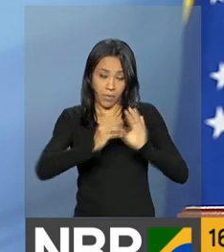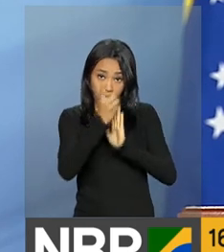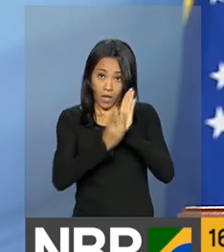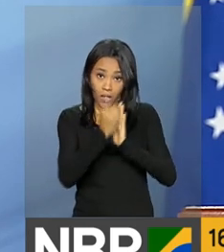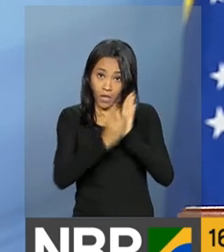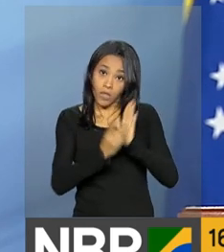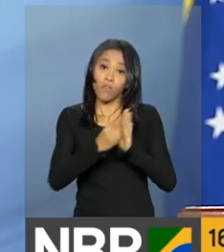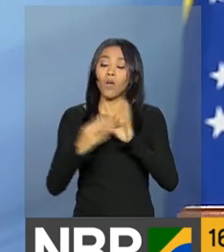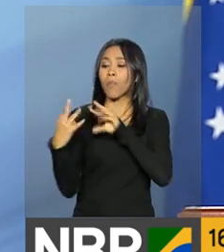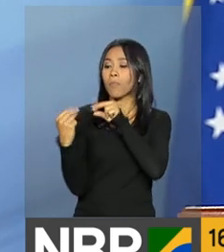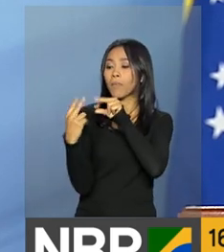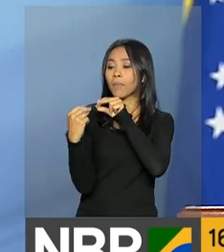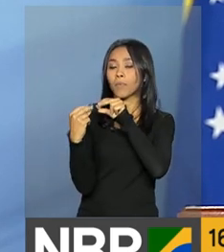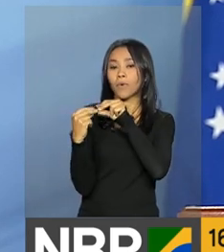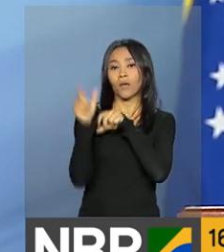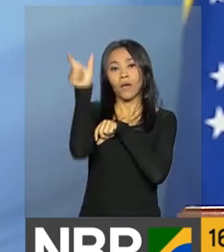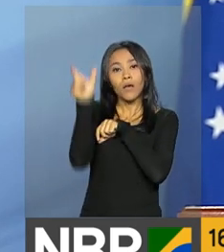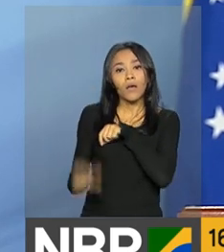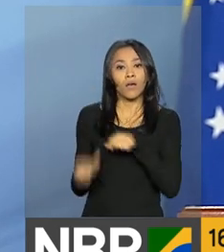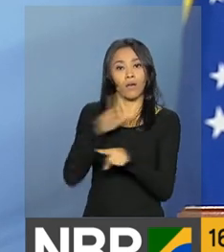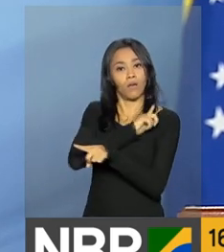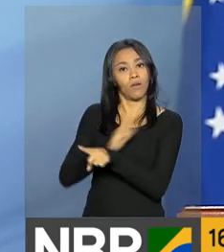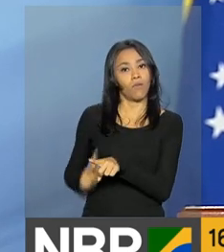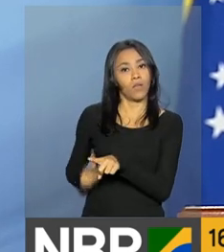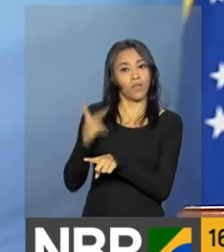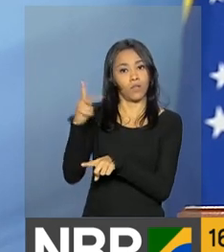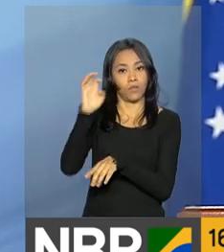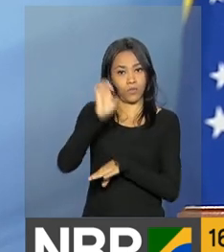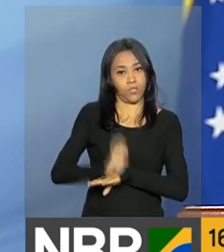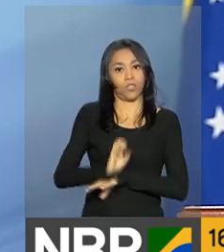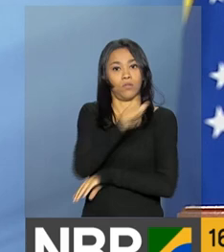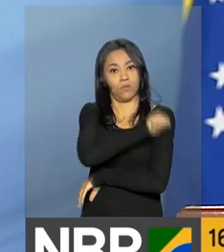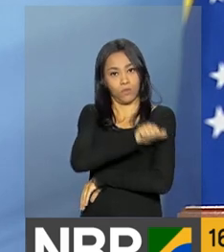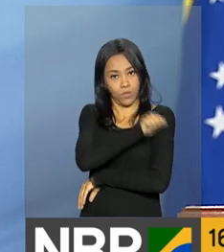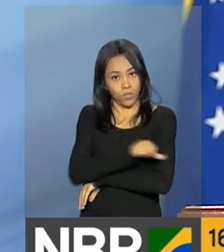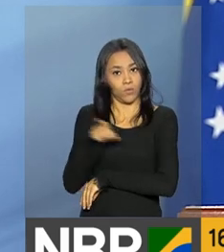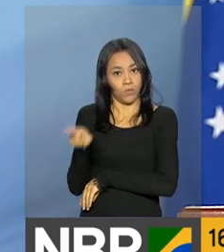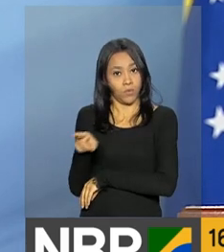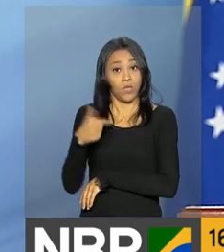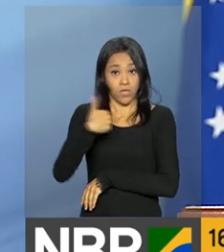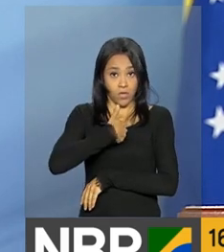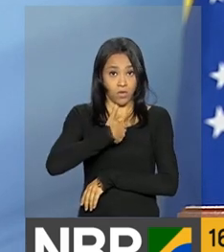o governador Luiz Fernando Pezão. E eu